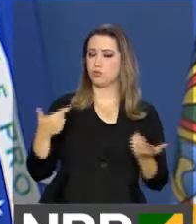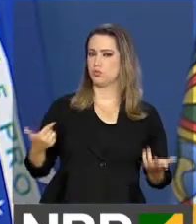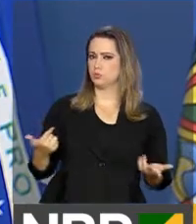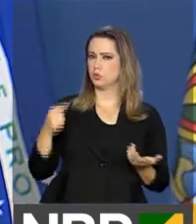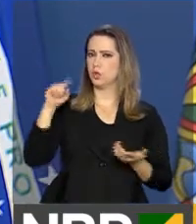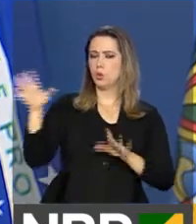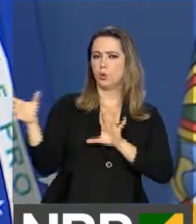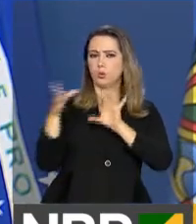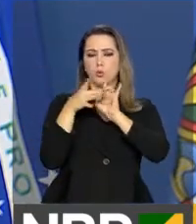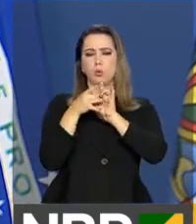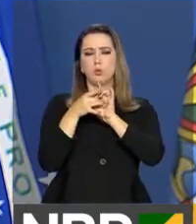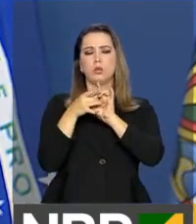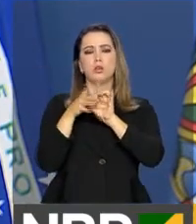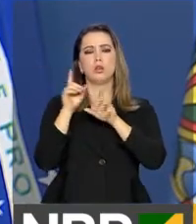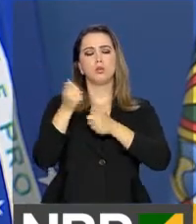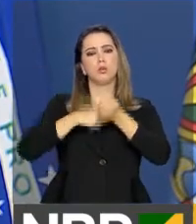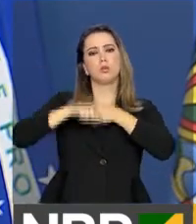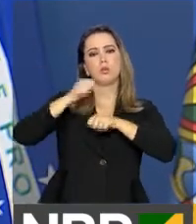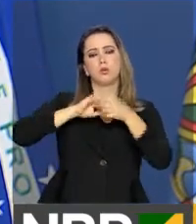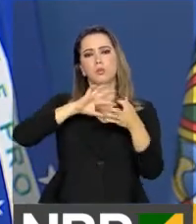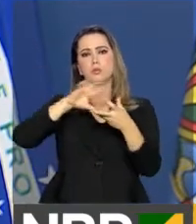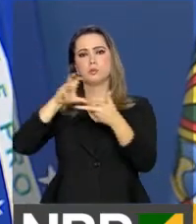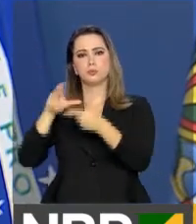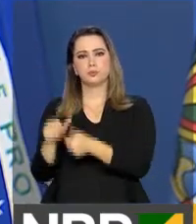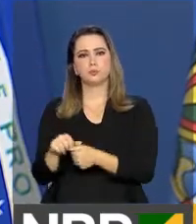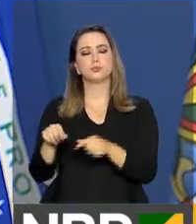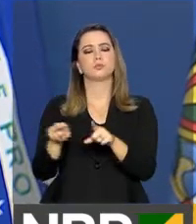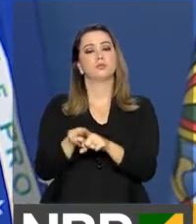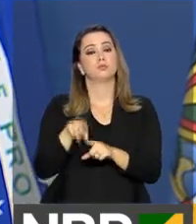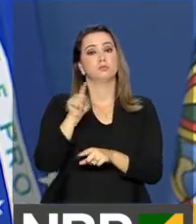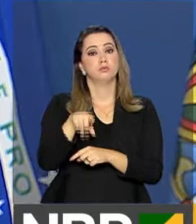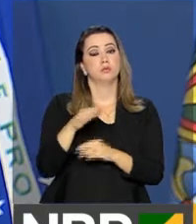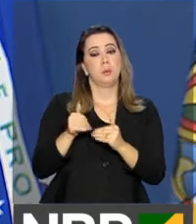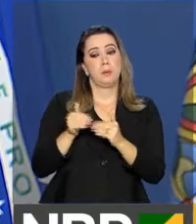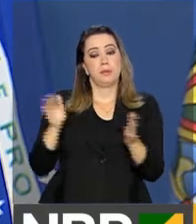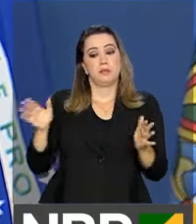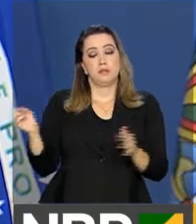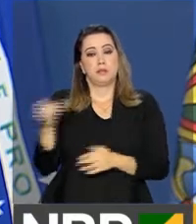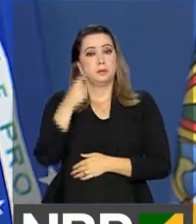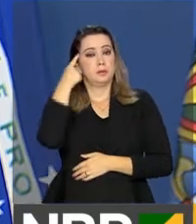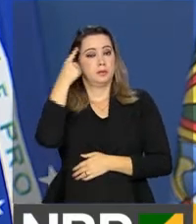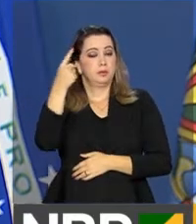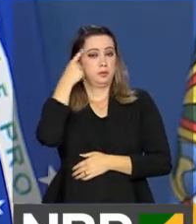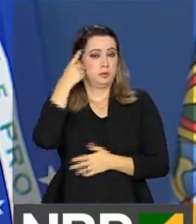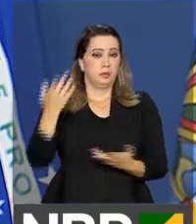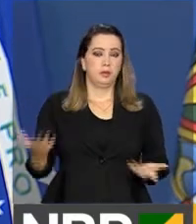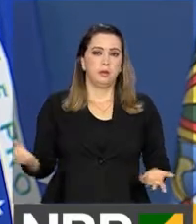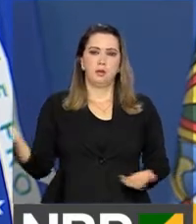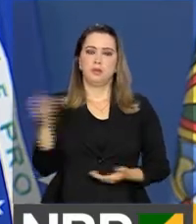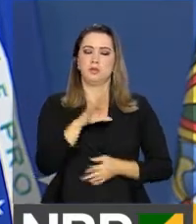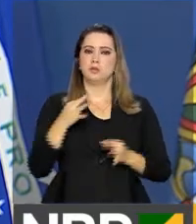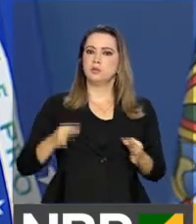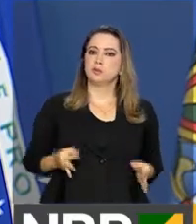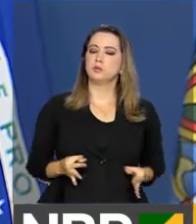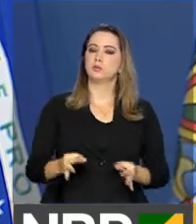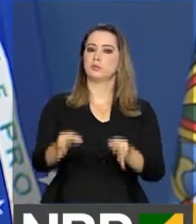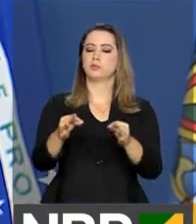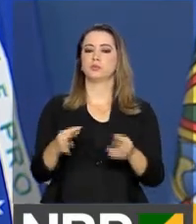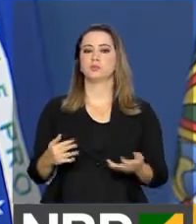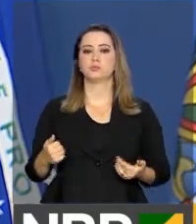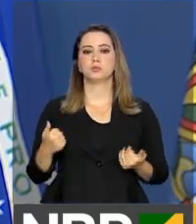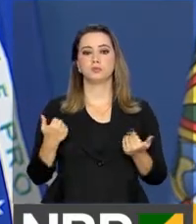integrado à economia global mais aberto a novas idéias a novas tecnologias